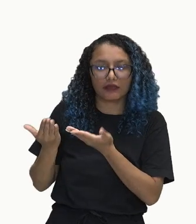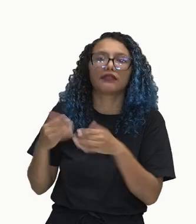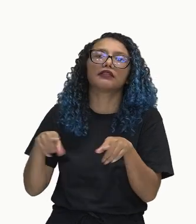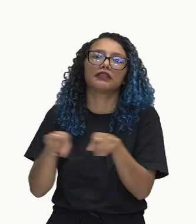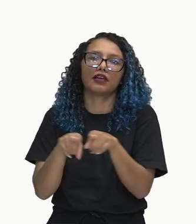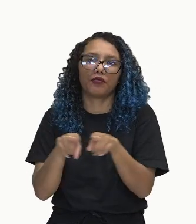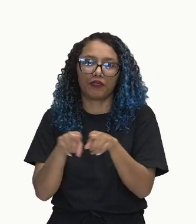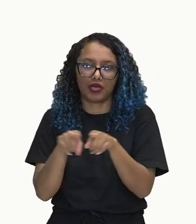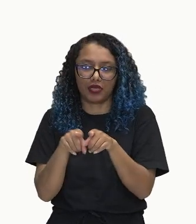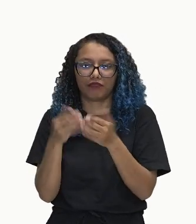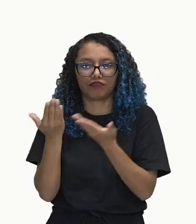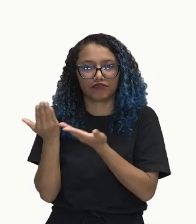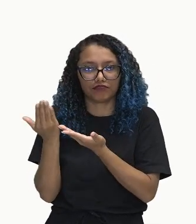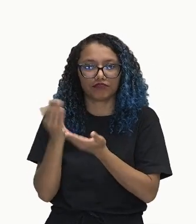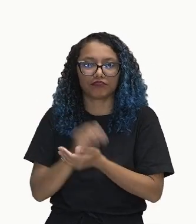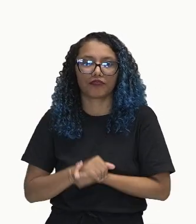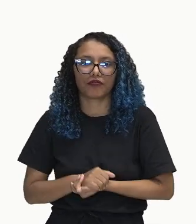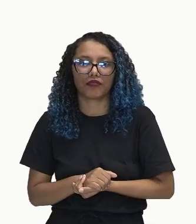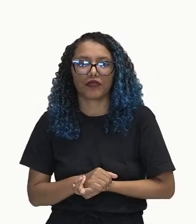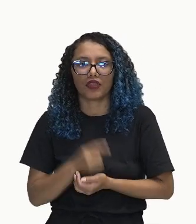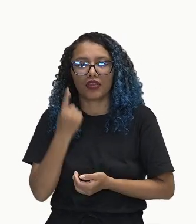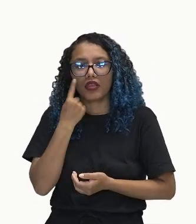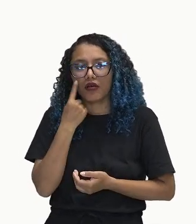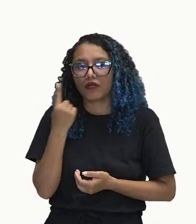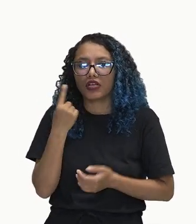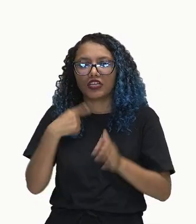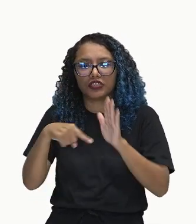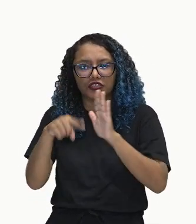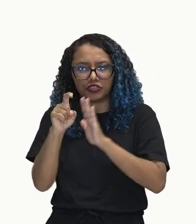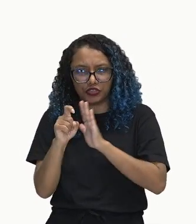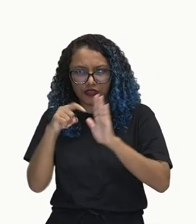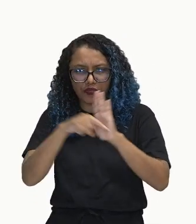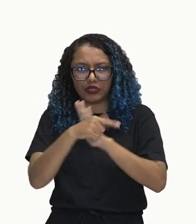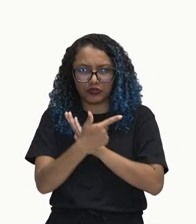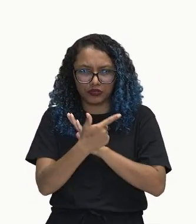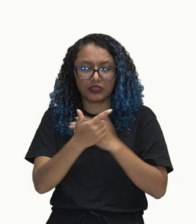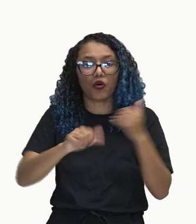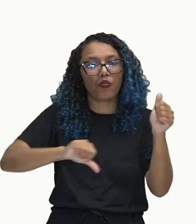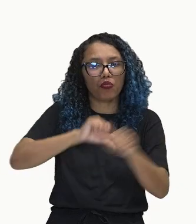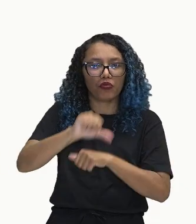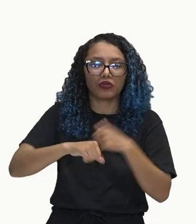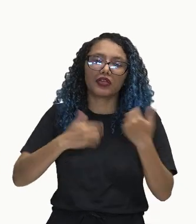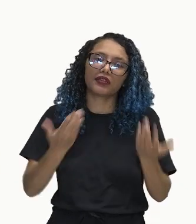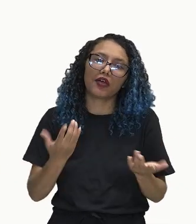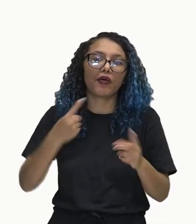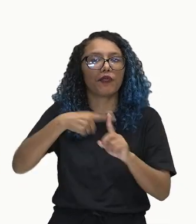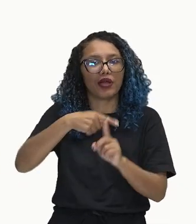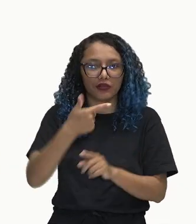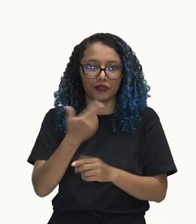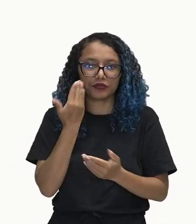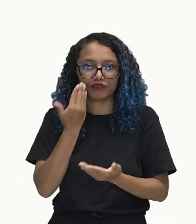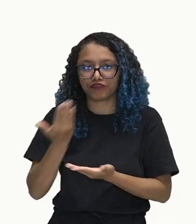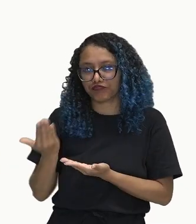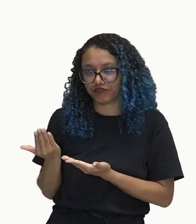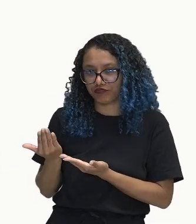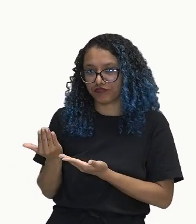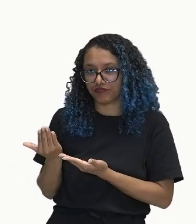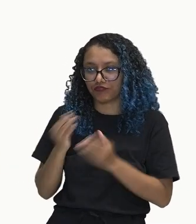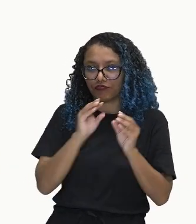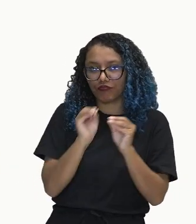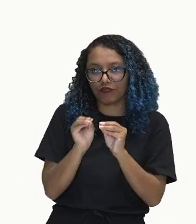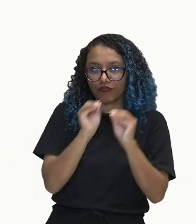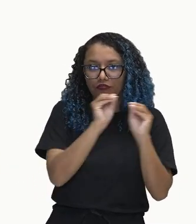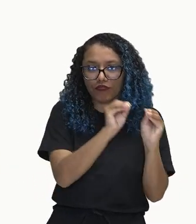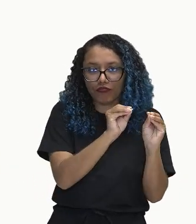seja, como aqui é x menos 2, trocando o sinal eu vou ter mais 2. E é esse mais 2 que vai